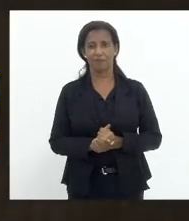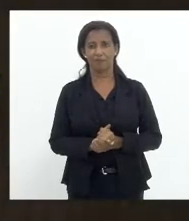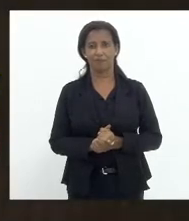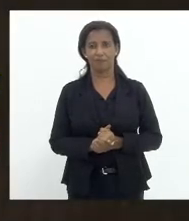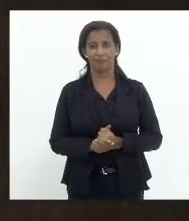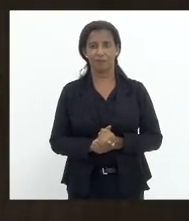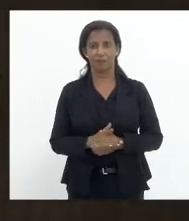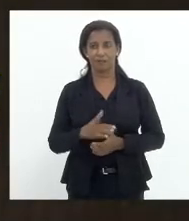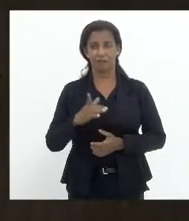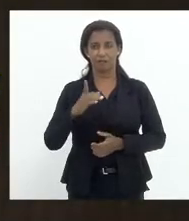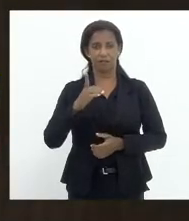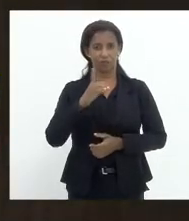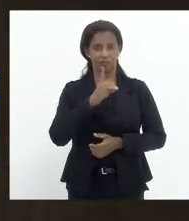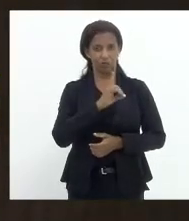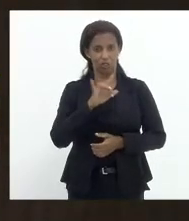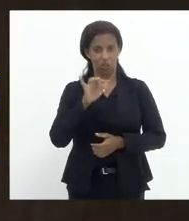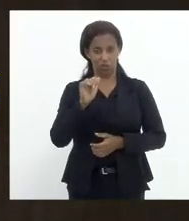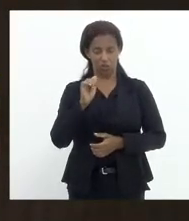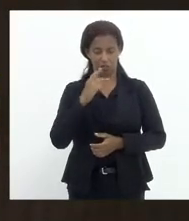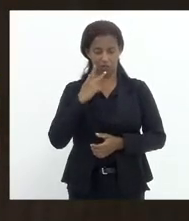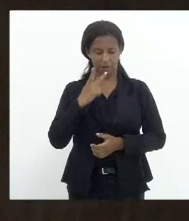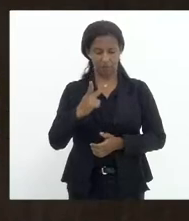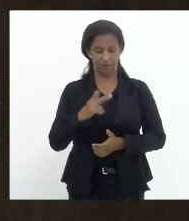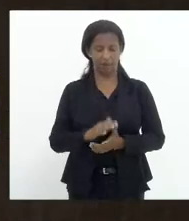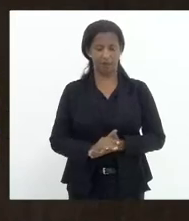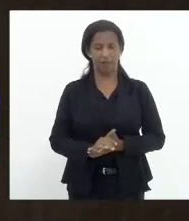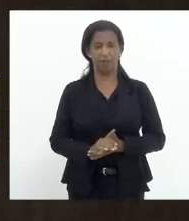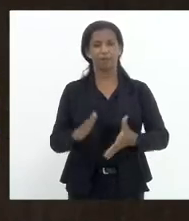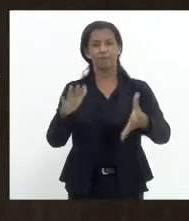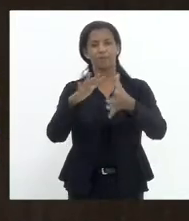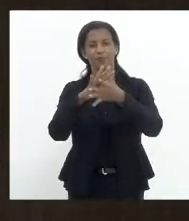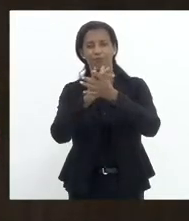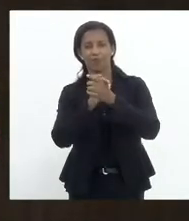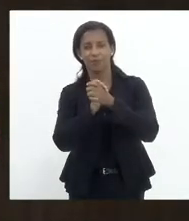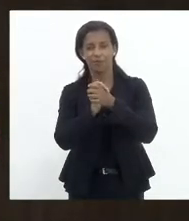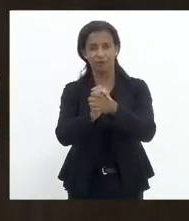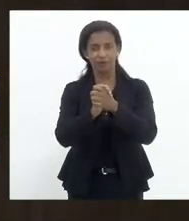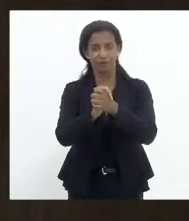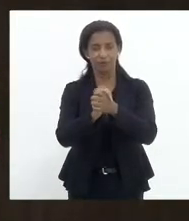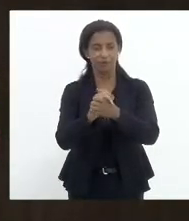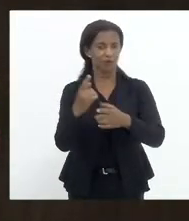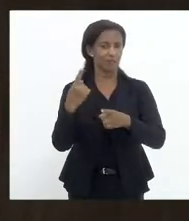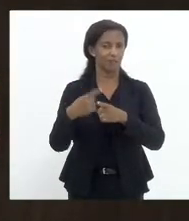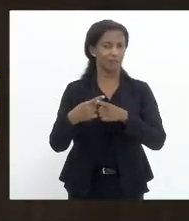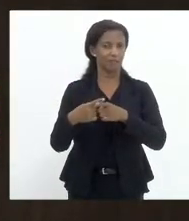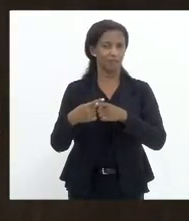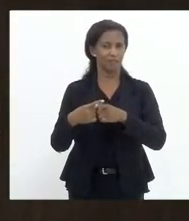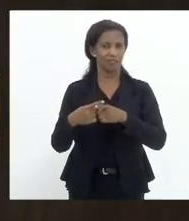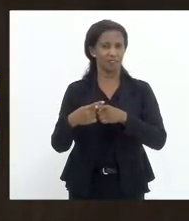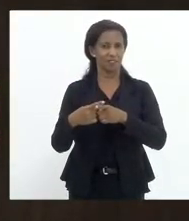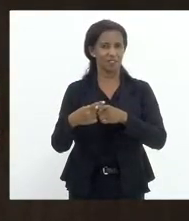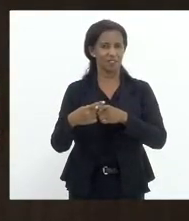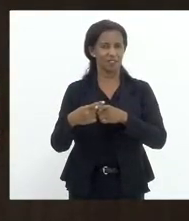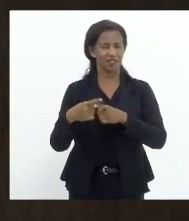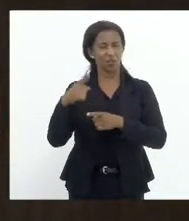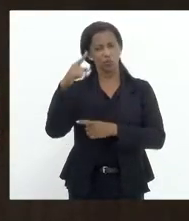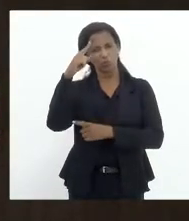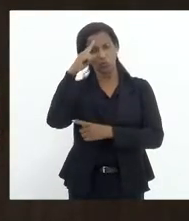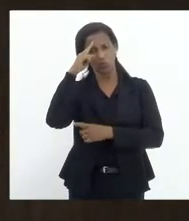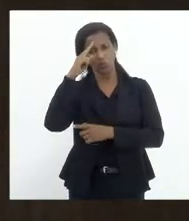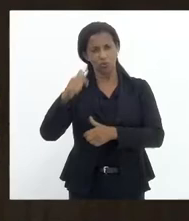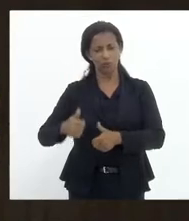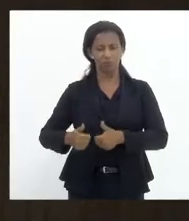cumprimentá-lo que você lência cada vez mais está conquistando a estrutura do estado do Rio de